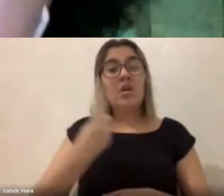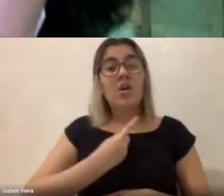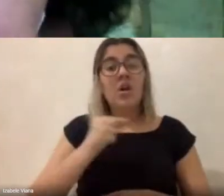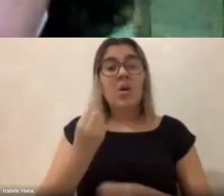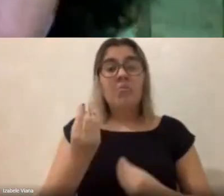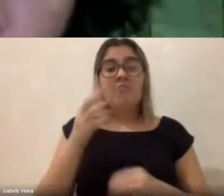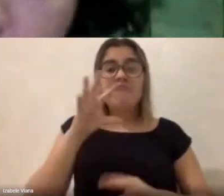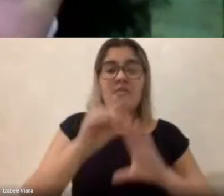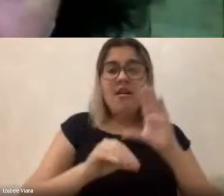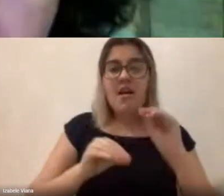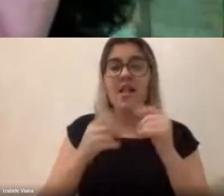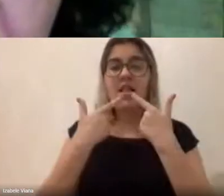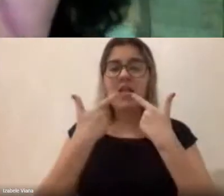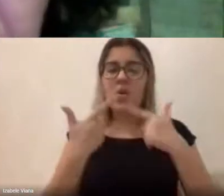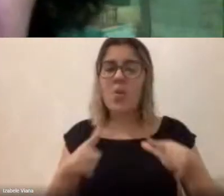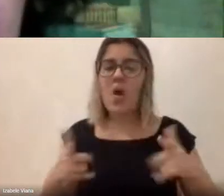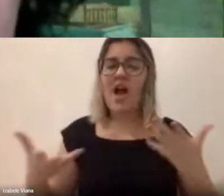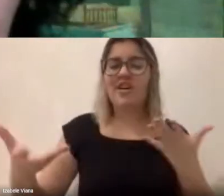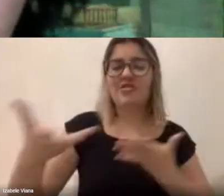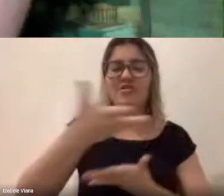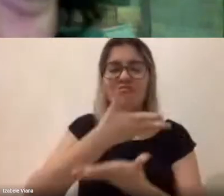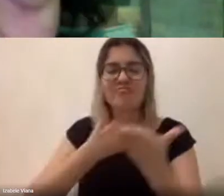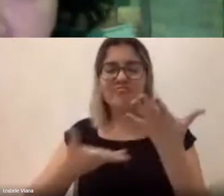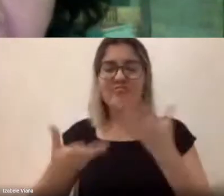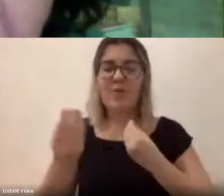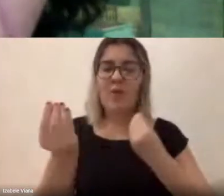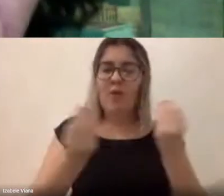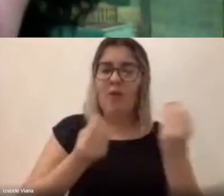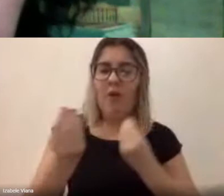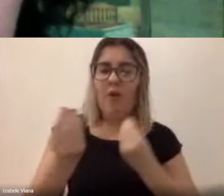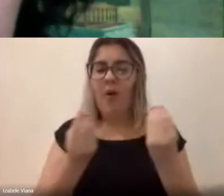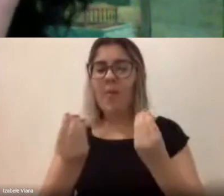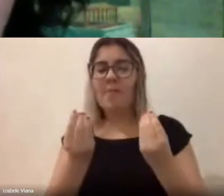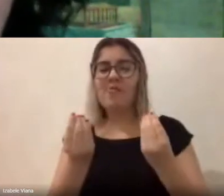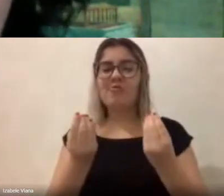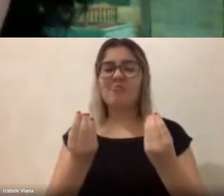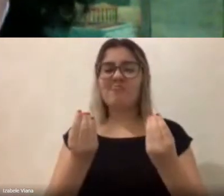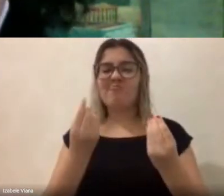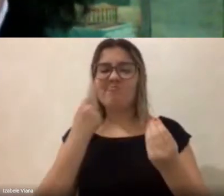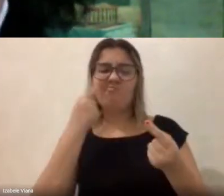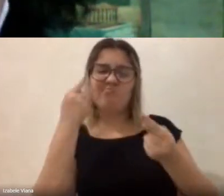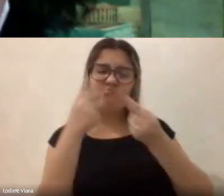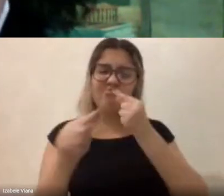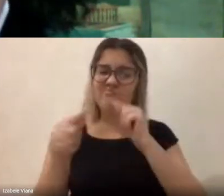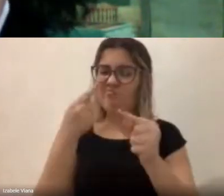e descodifica e codifica e recodifica.